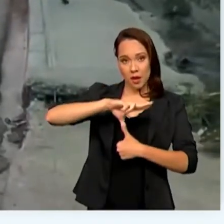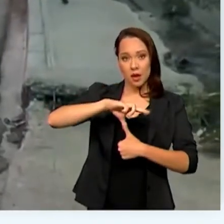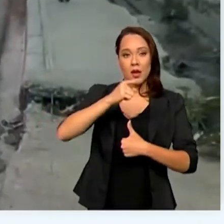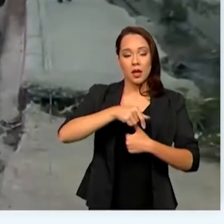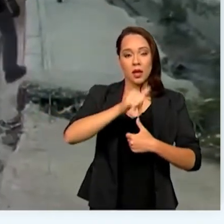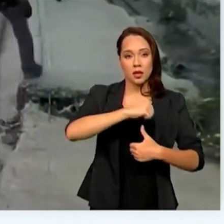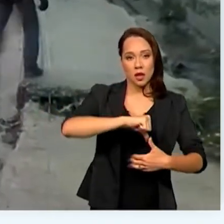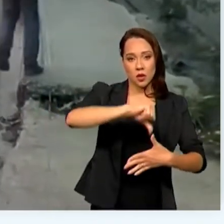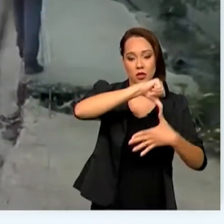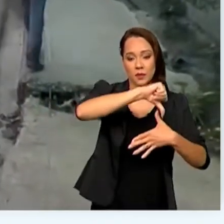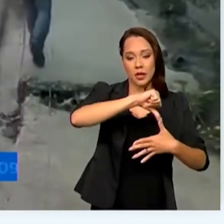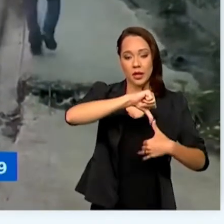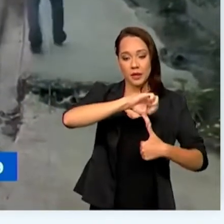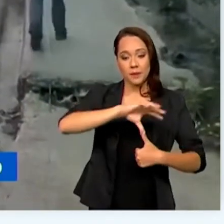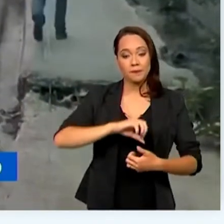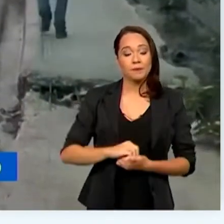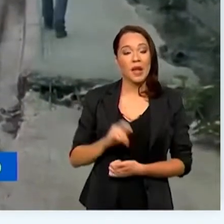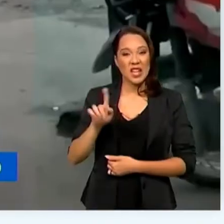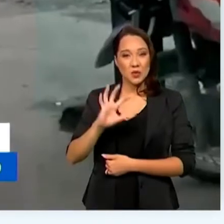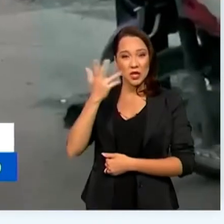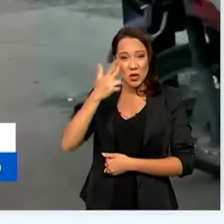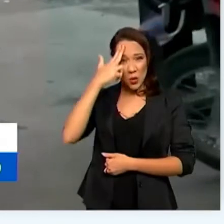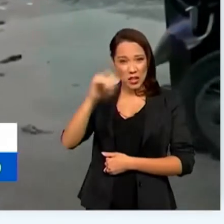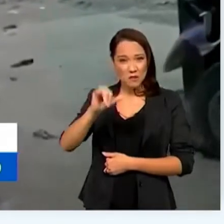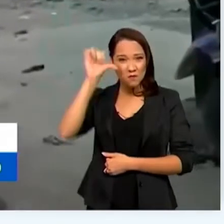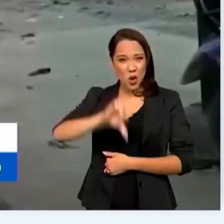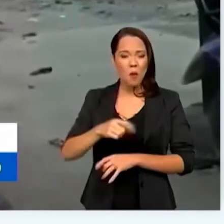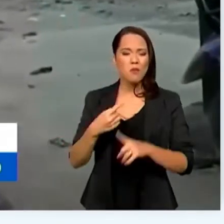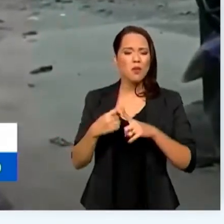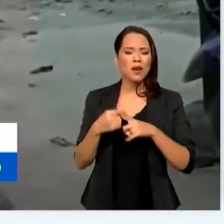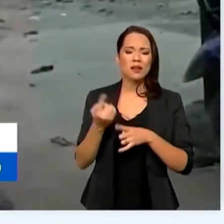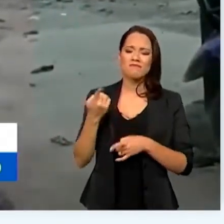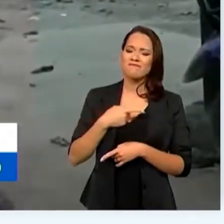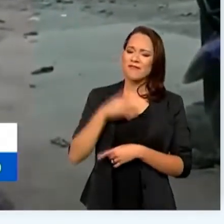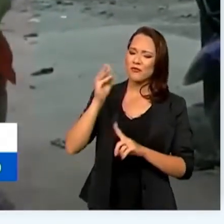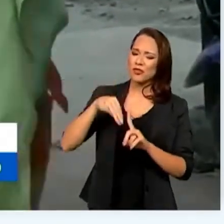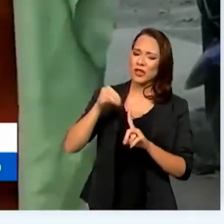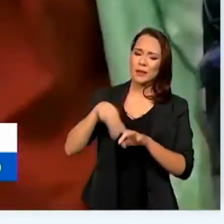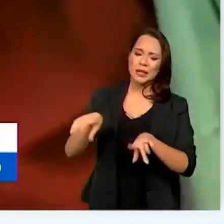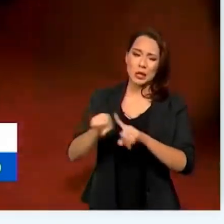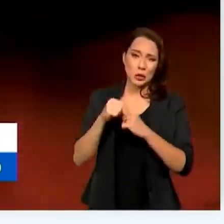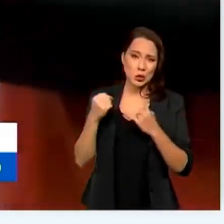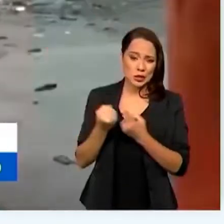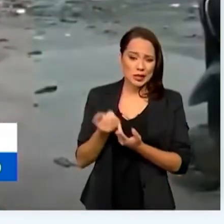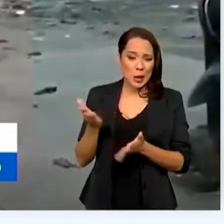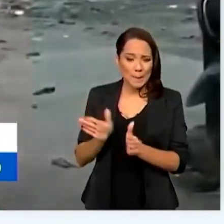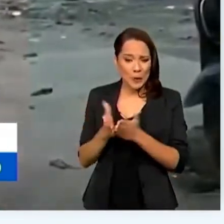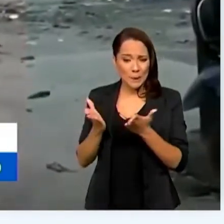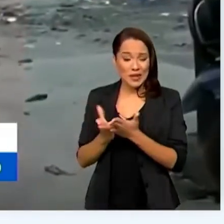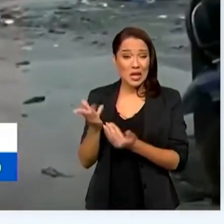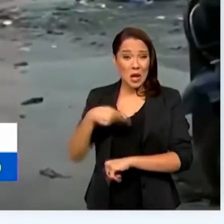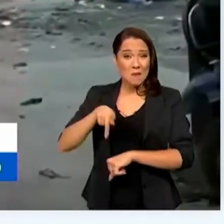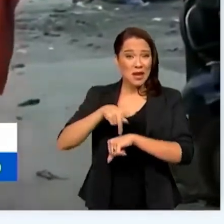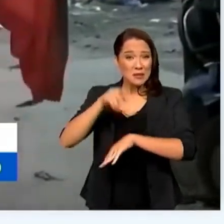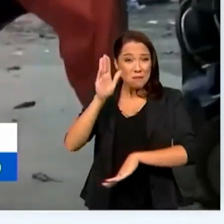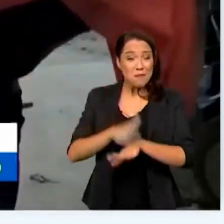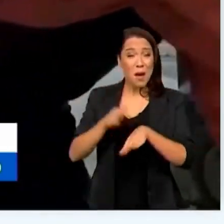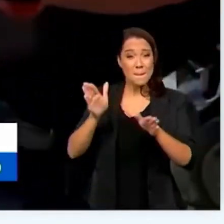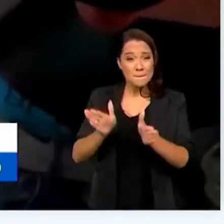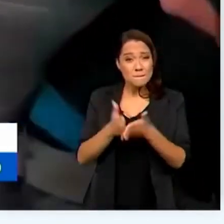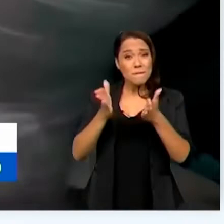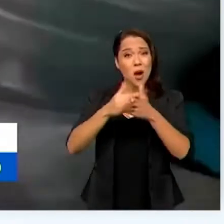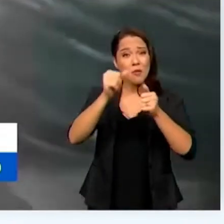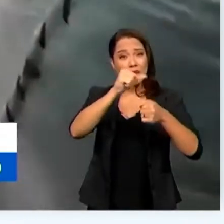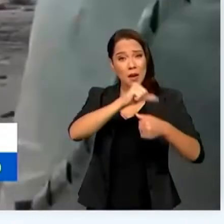questão geográfica, a situação do Haiti é mais grave por causa da extrema vulnerabilidade social. O país é uma mais pobre da